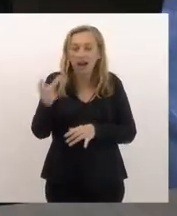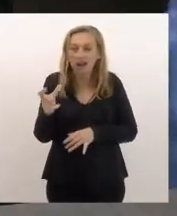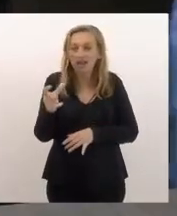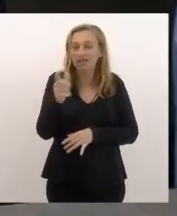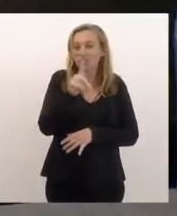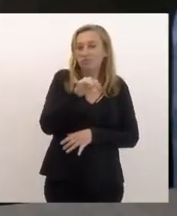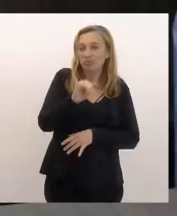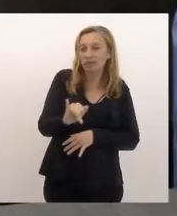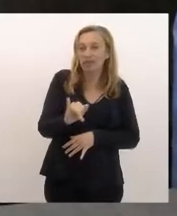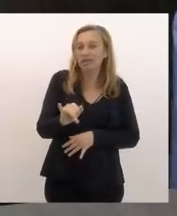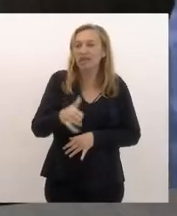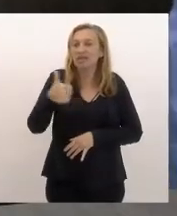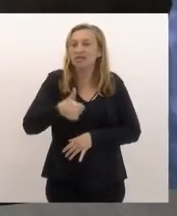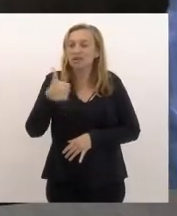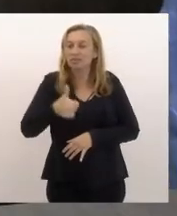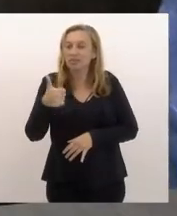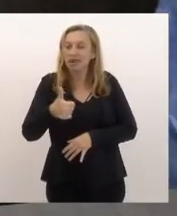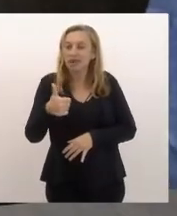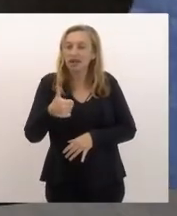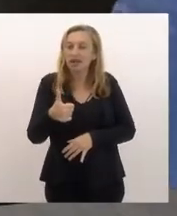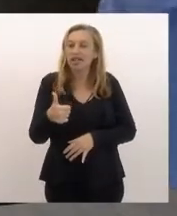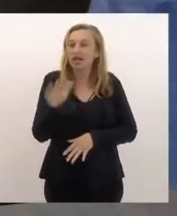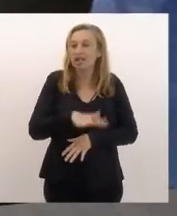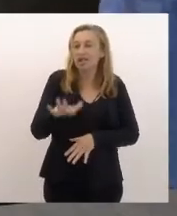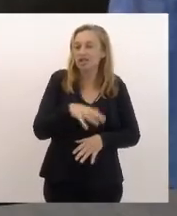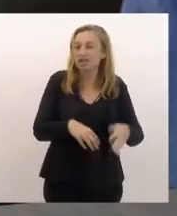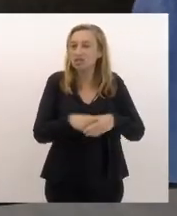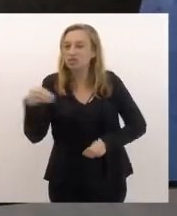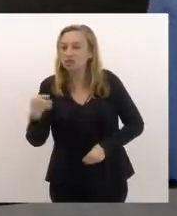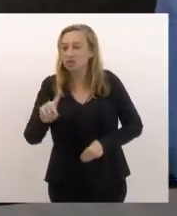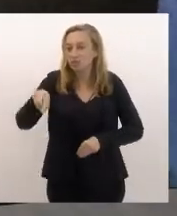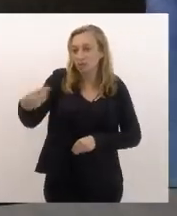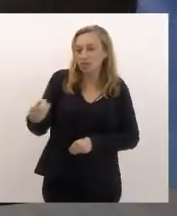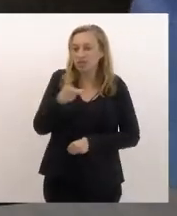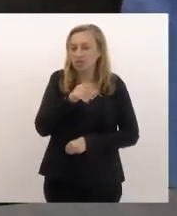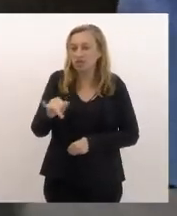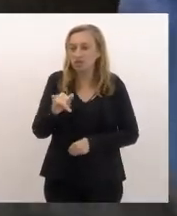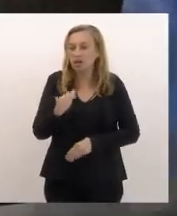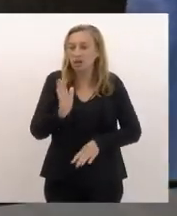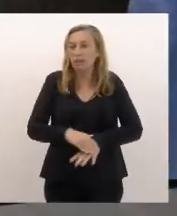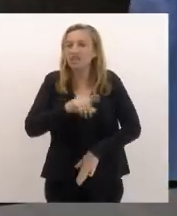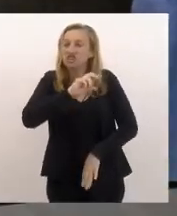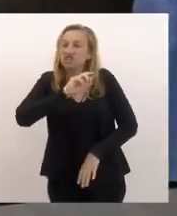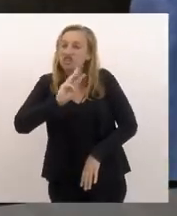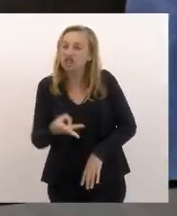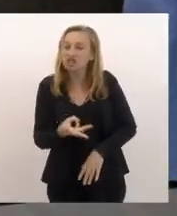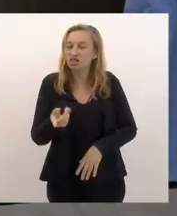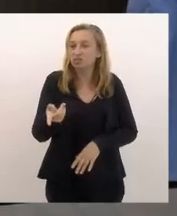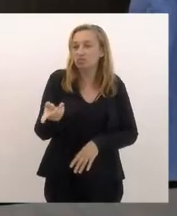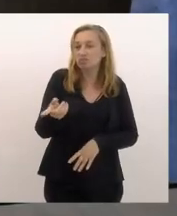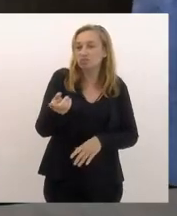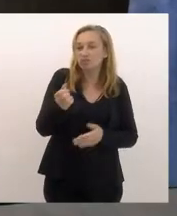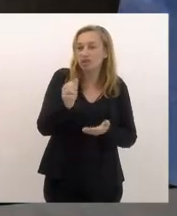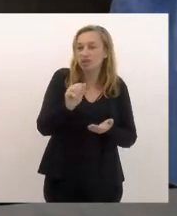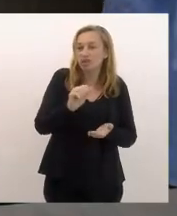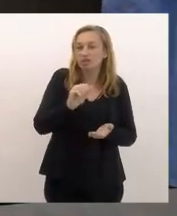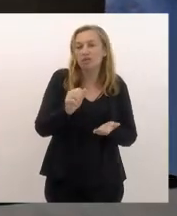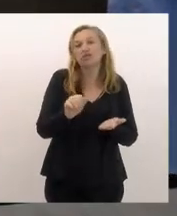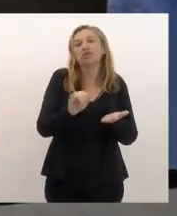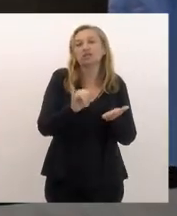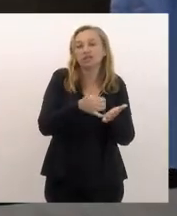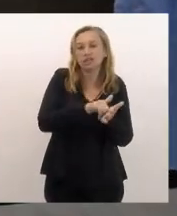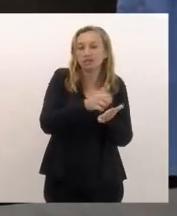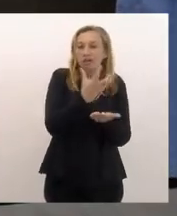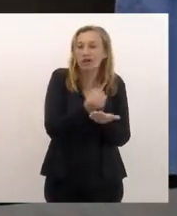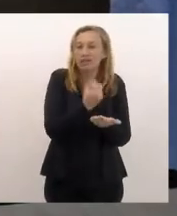a primeira criança desaparecida após essa data, também mais de 3 milhões de celulares receberão